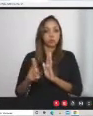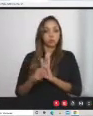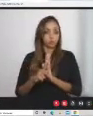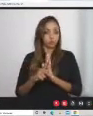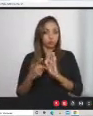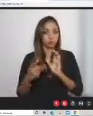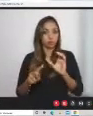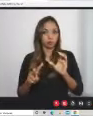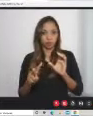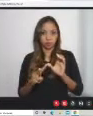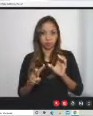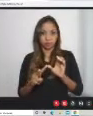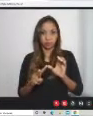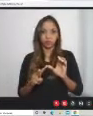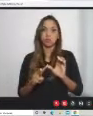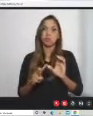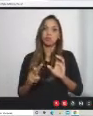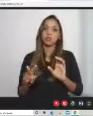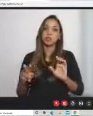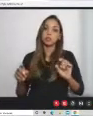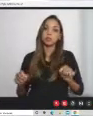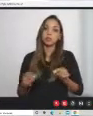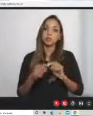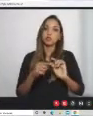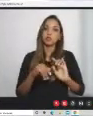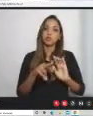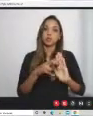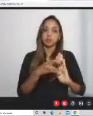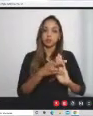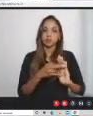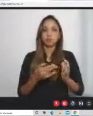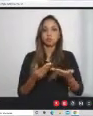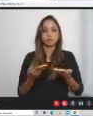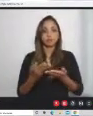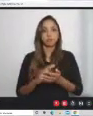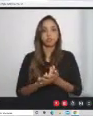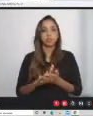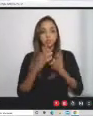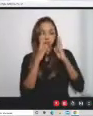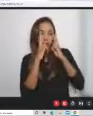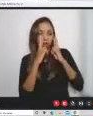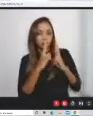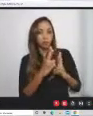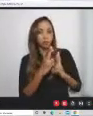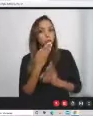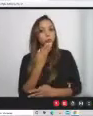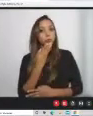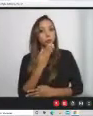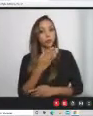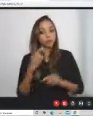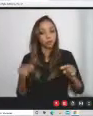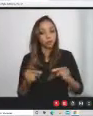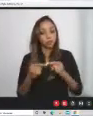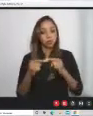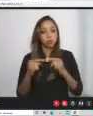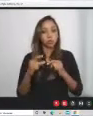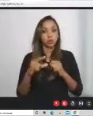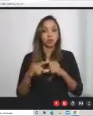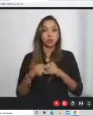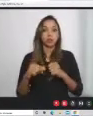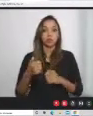casal legislativa, subscrito na forma regimental em vigência, vem respeitosamente requerer, com fundamento no artigo 150 do Regimento